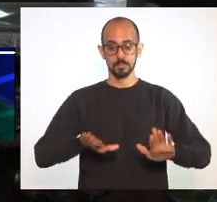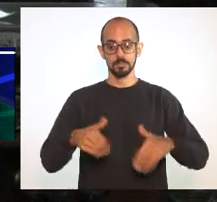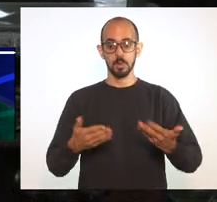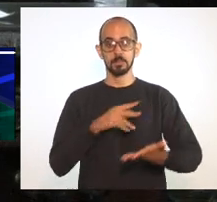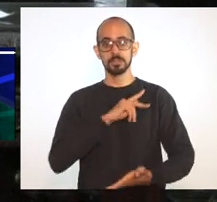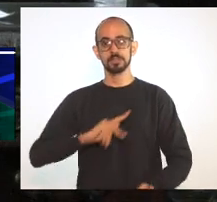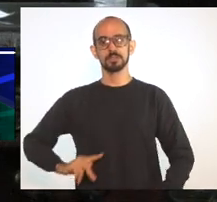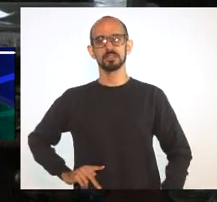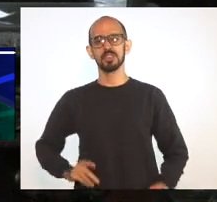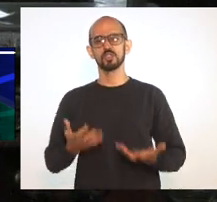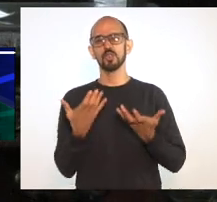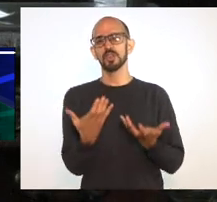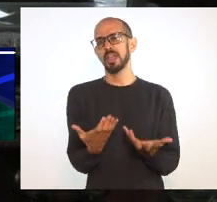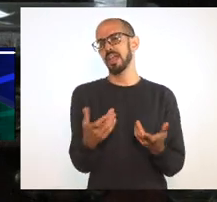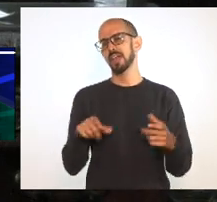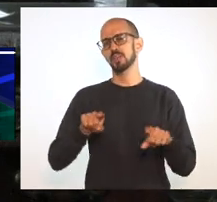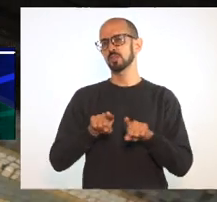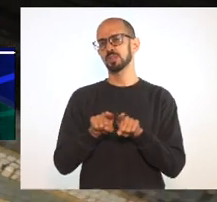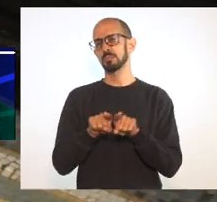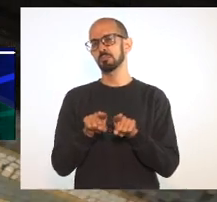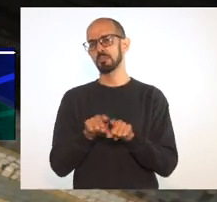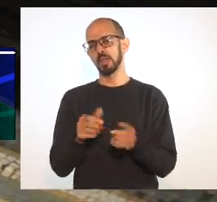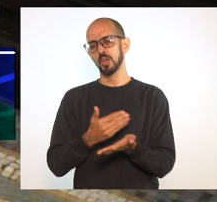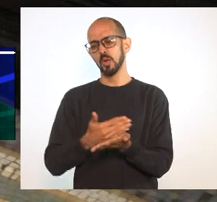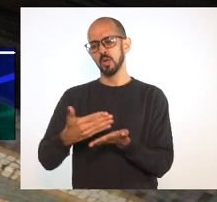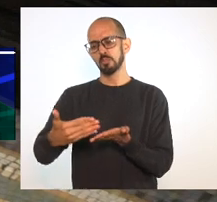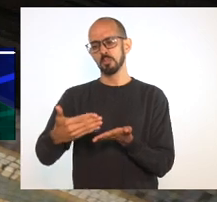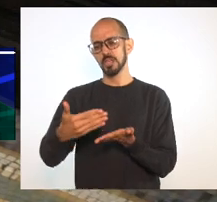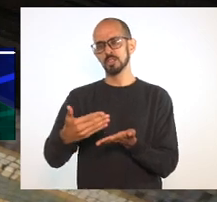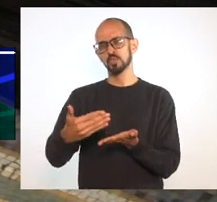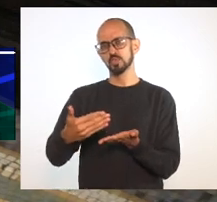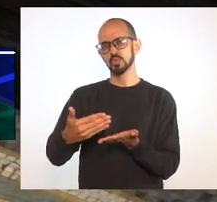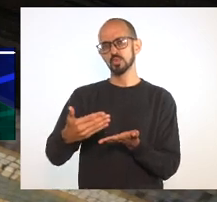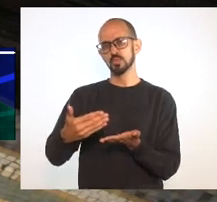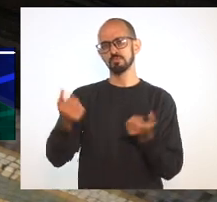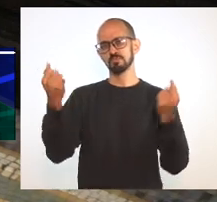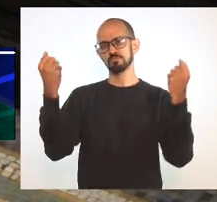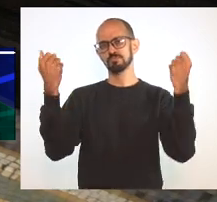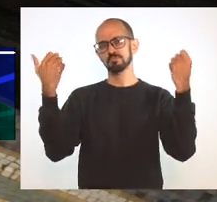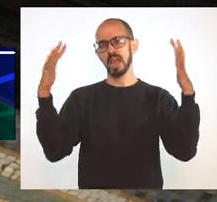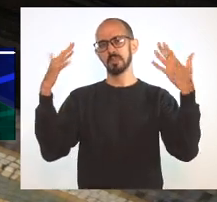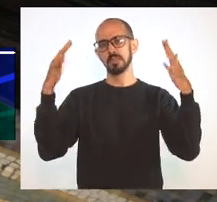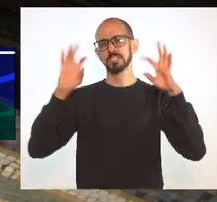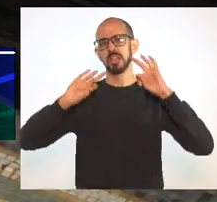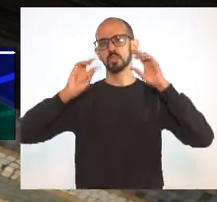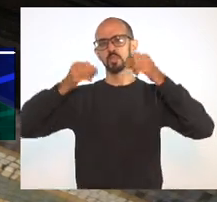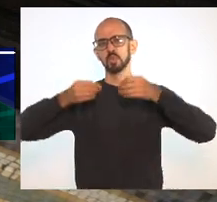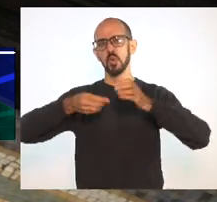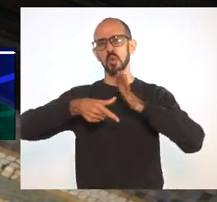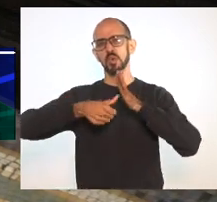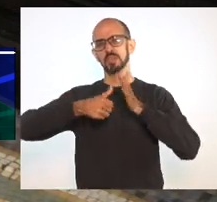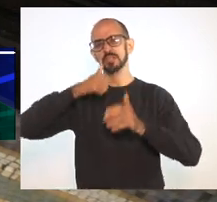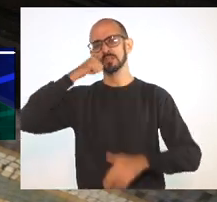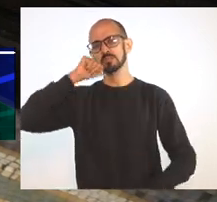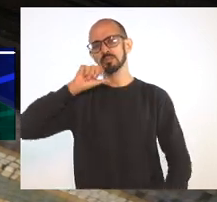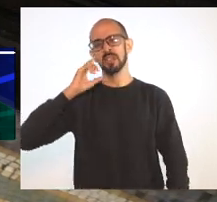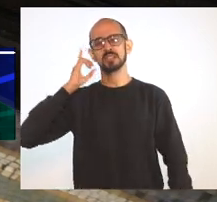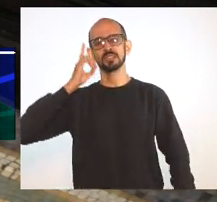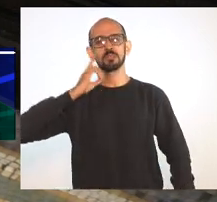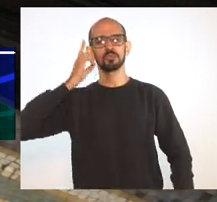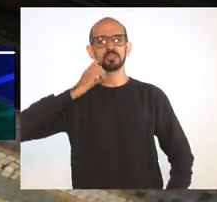Presidente, eu queria aqui inicialmente saudar todas as parlamentares que me antecederam na sua